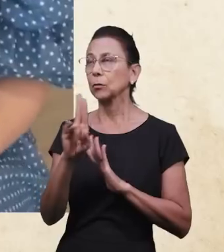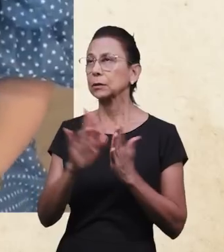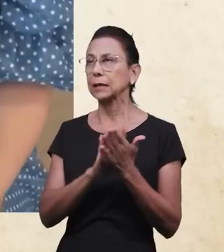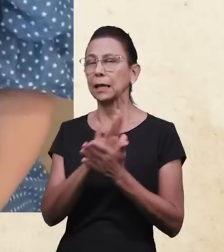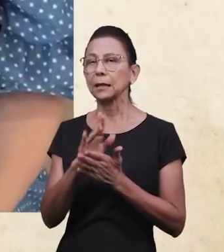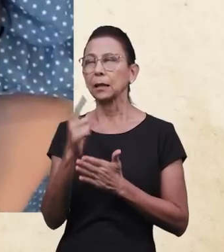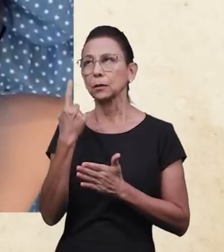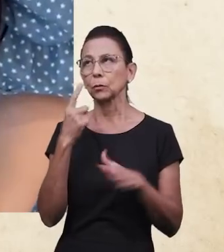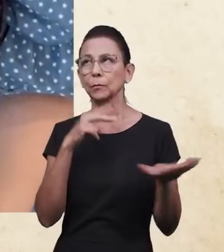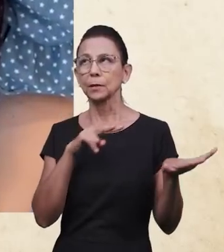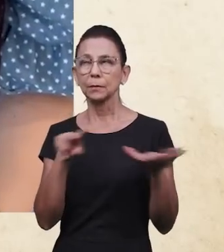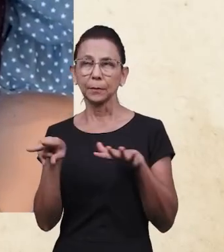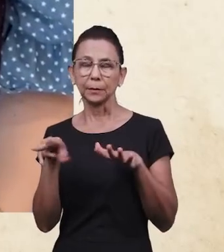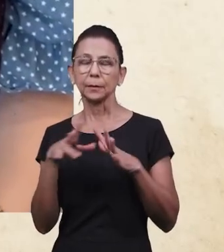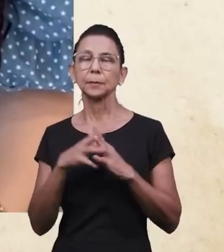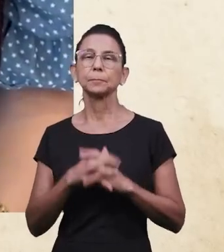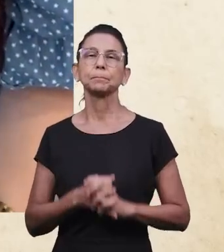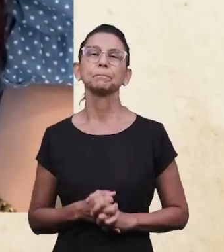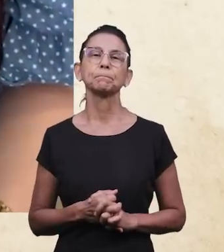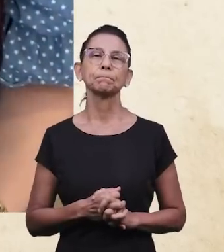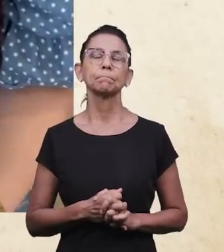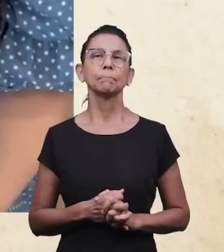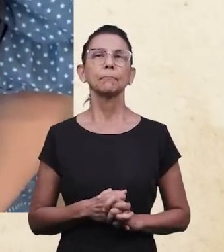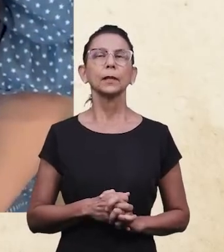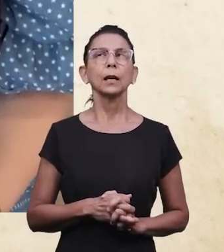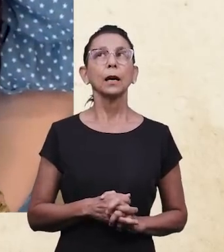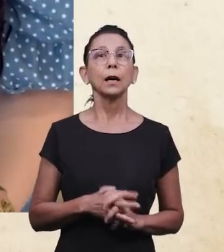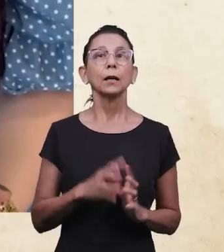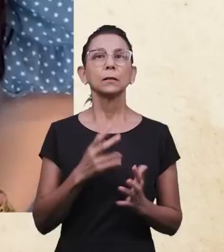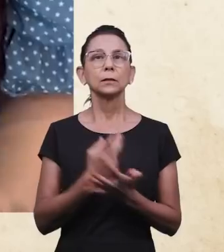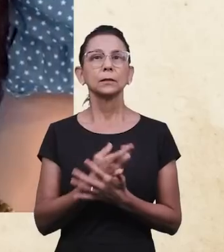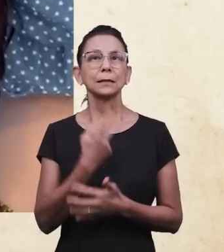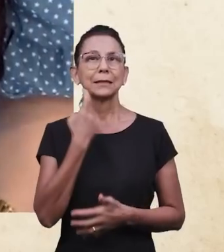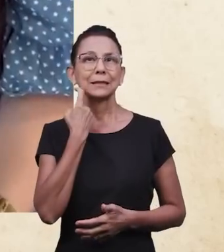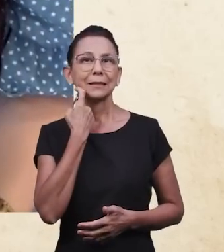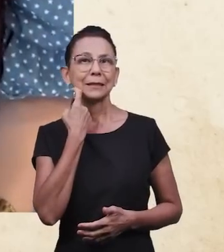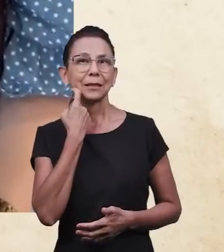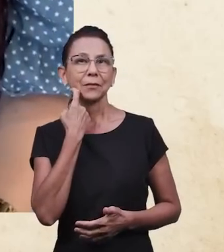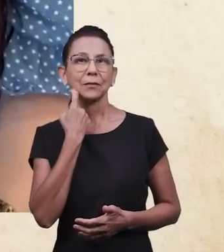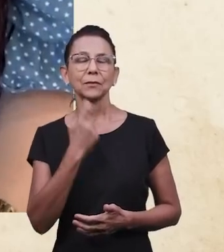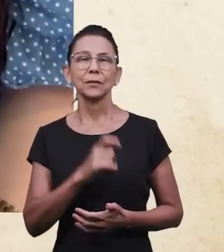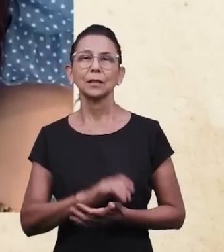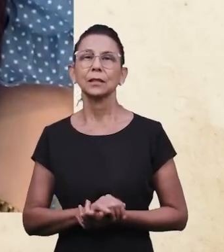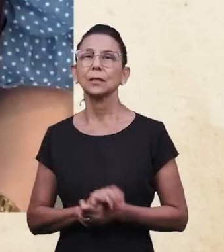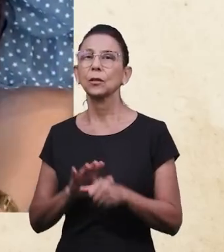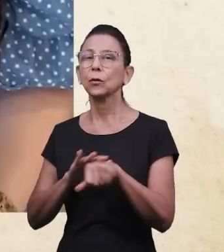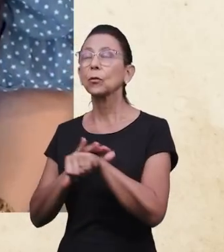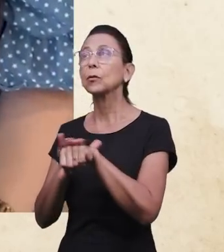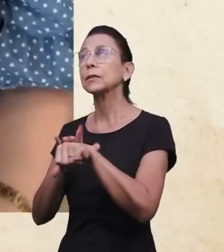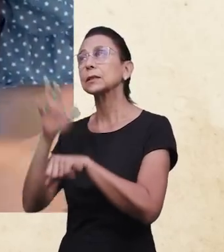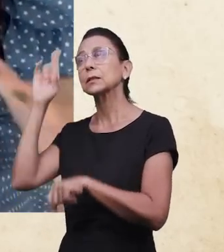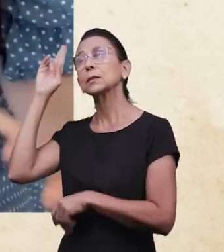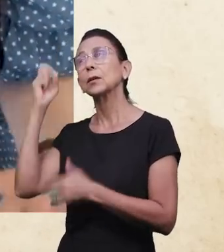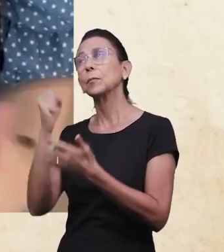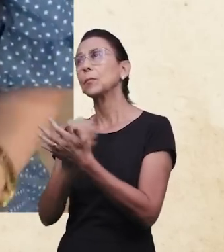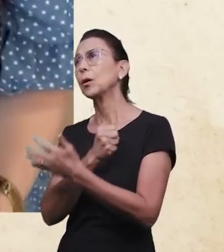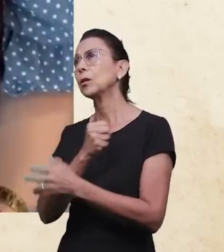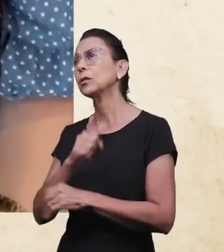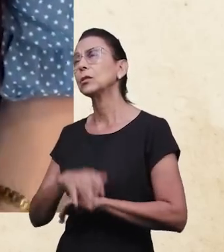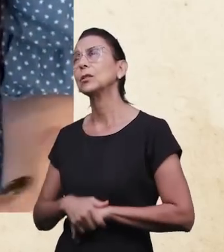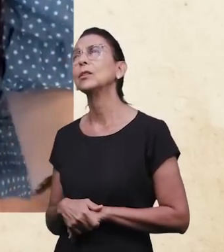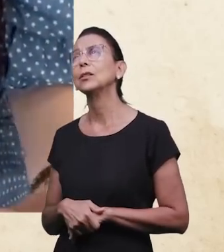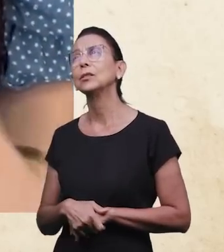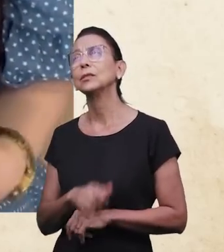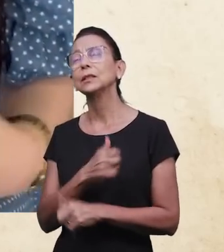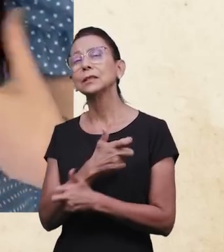rede social. E quando foi na sexta-feira, eu conversando com o Senhor, eu falei assim, poxa, Senhor, fiz tantas coisas legais